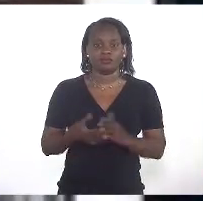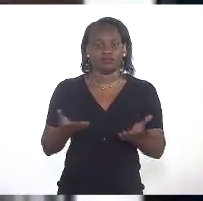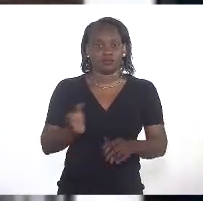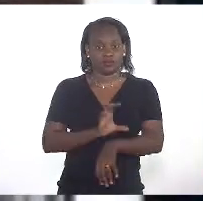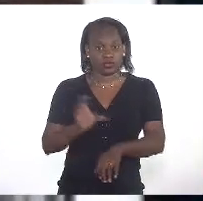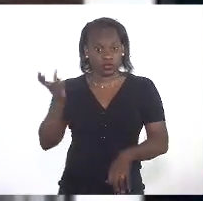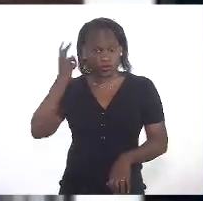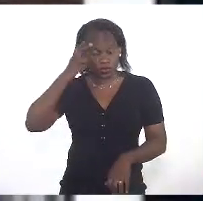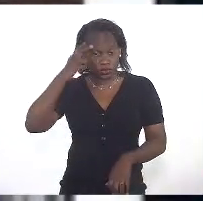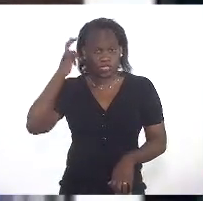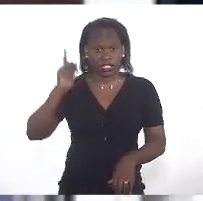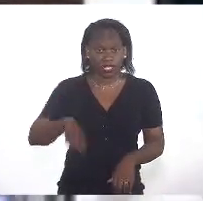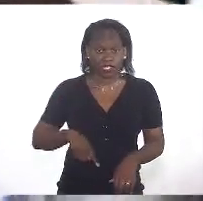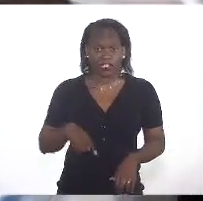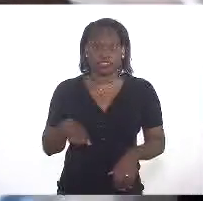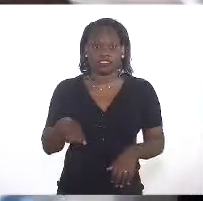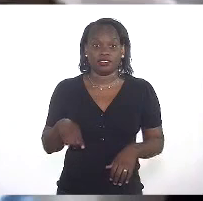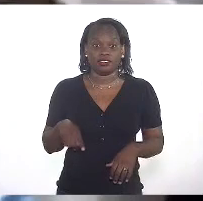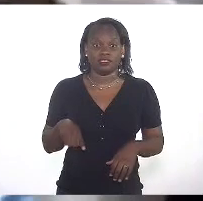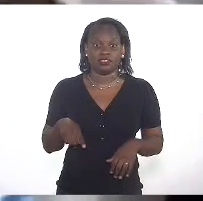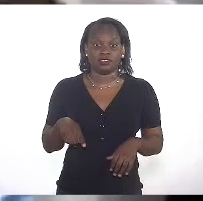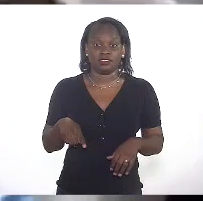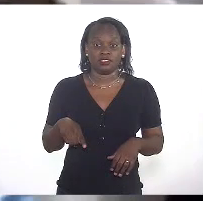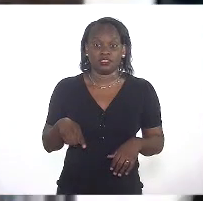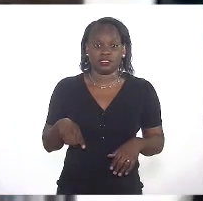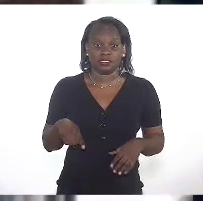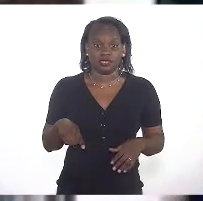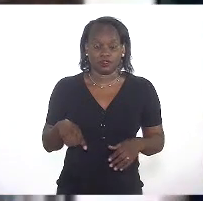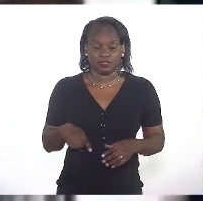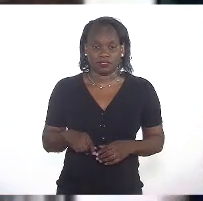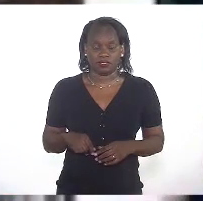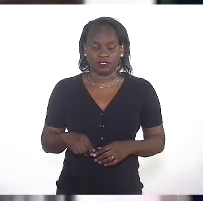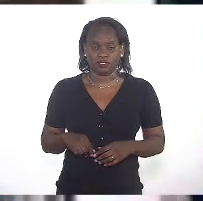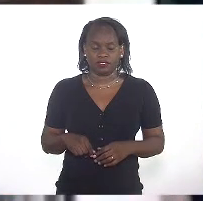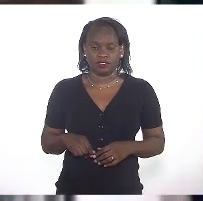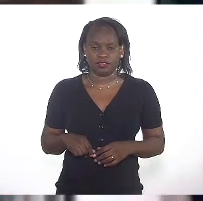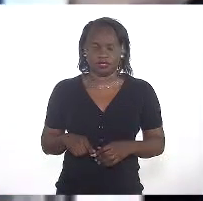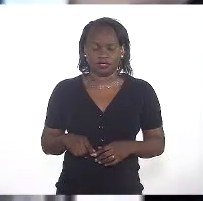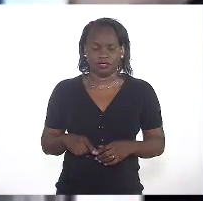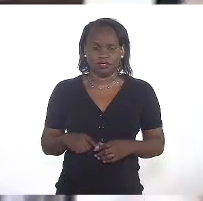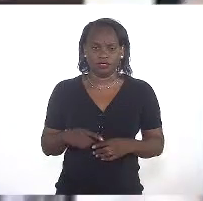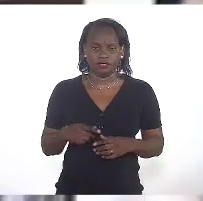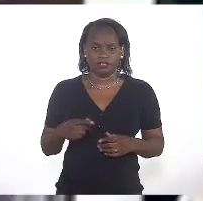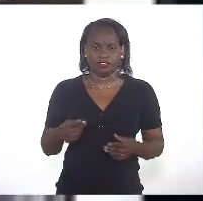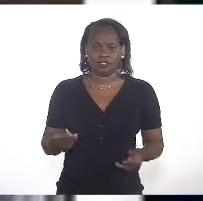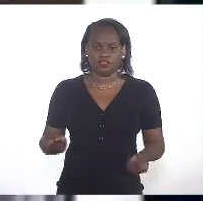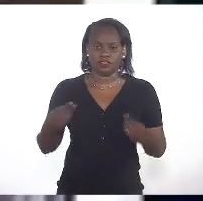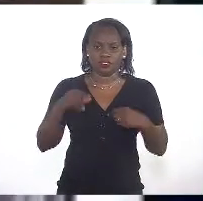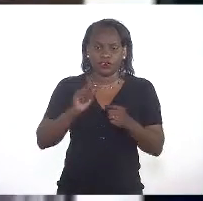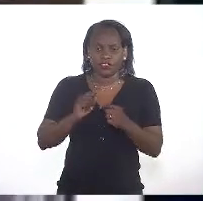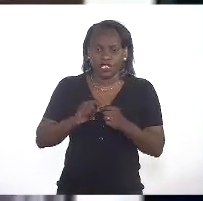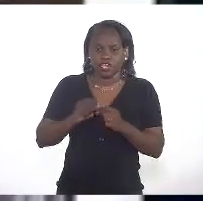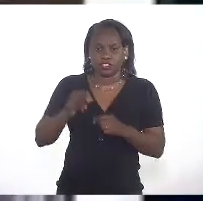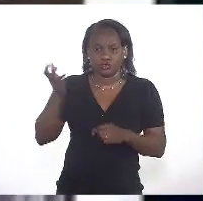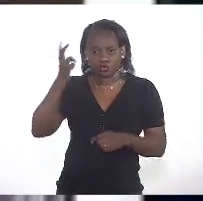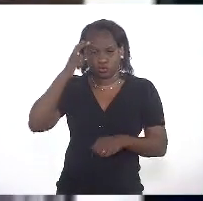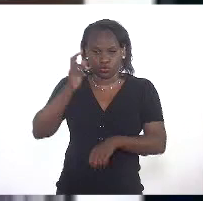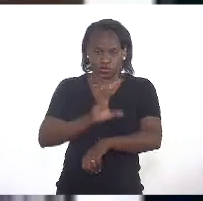Cultura é aquilo que nos ergue. Por aqui são os fazedores de